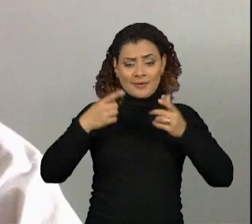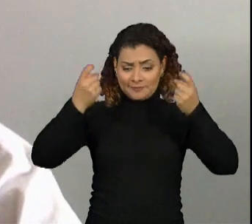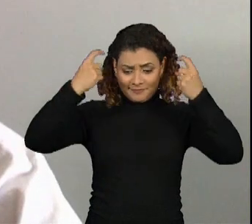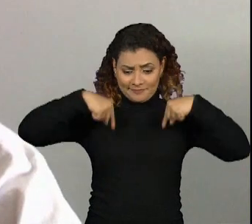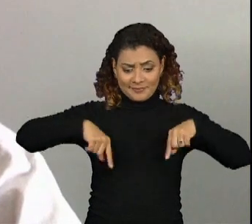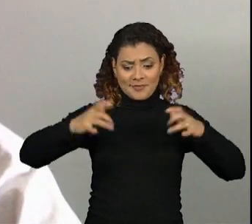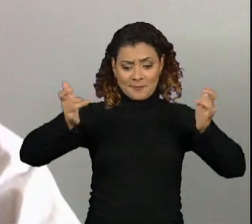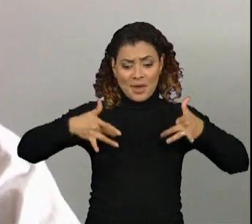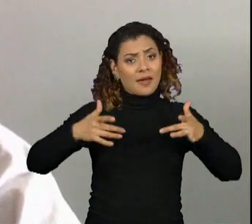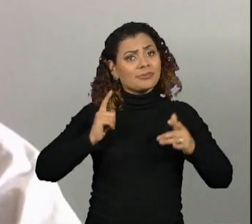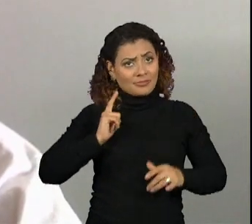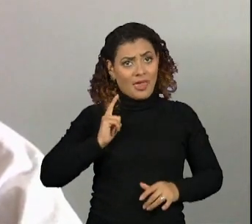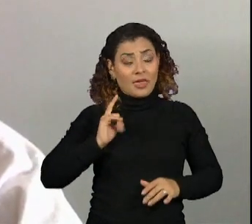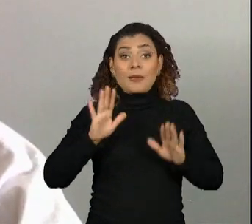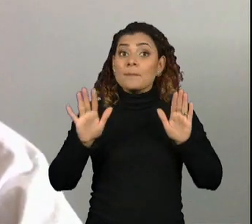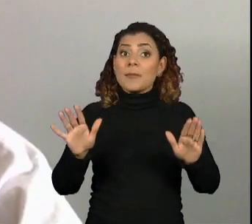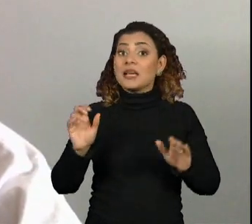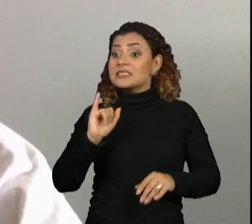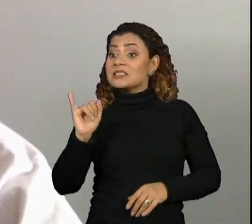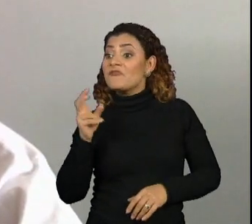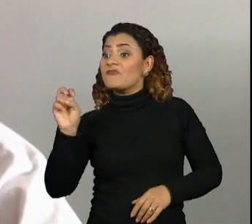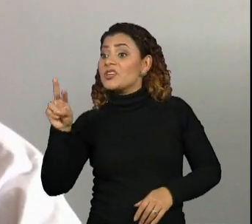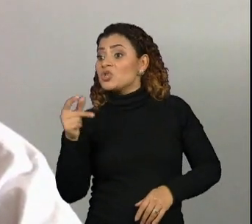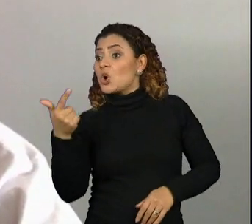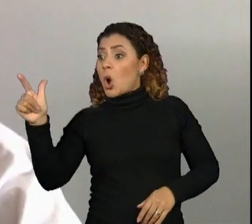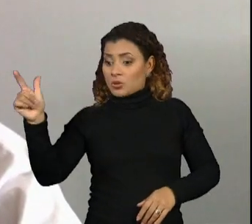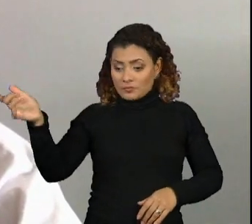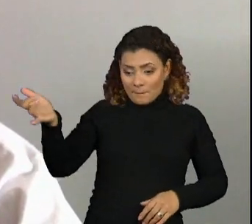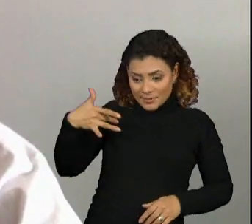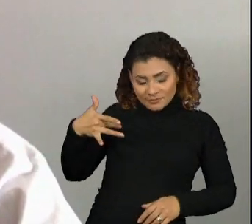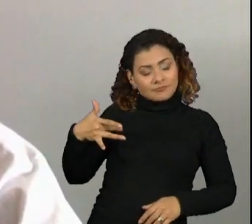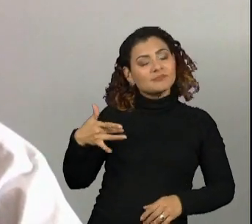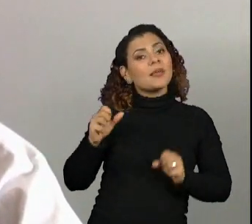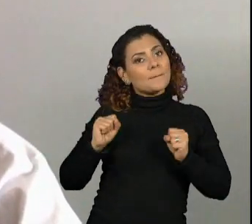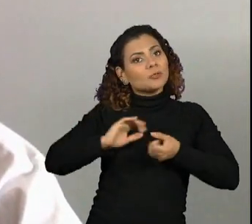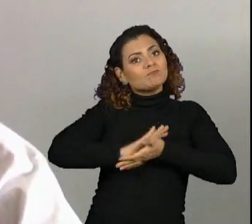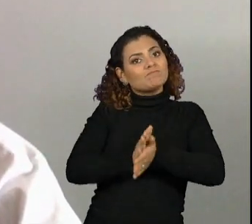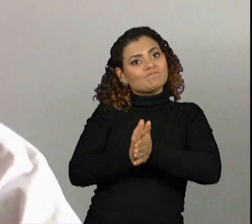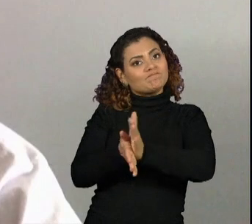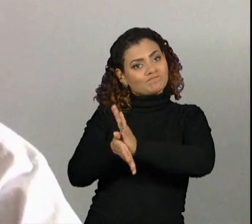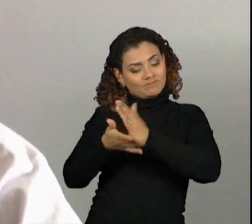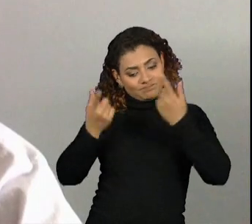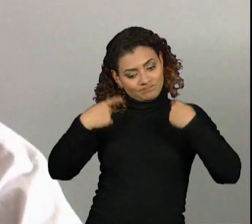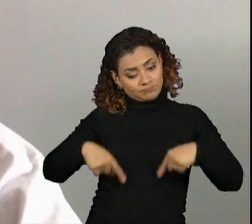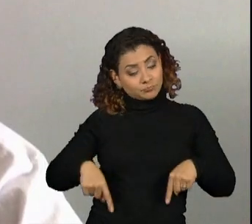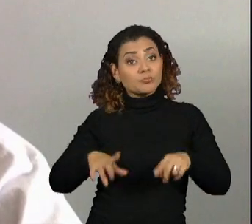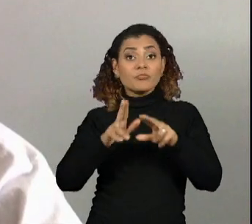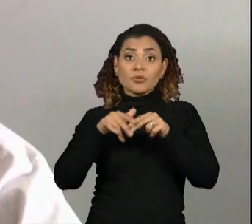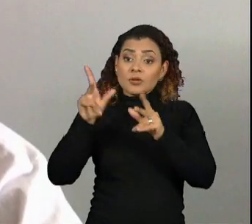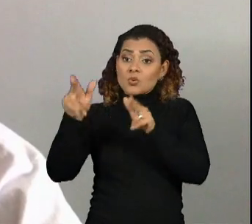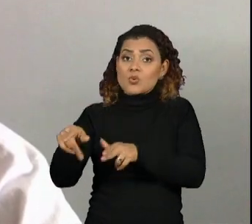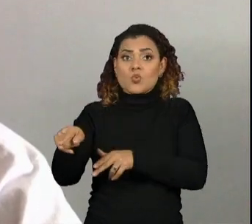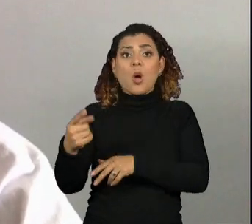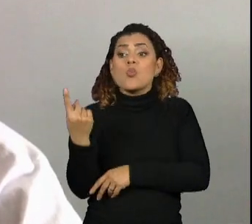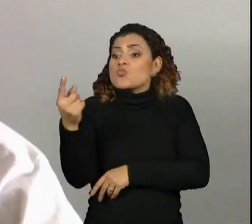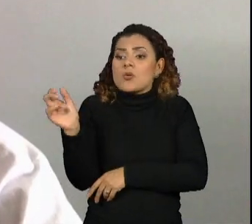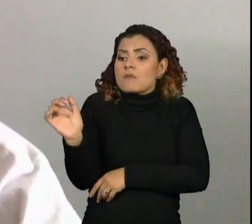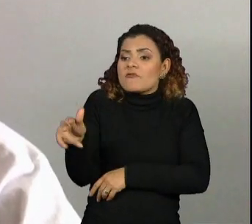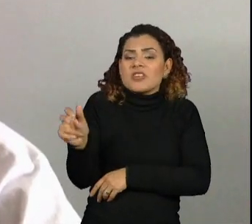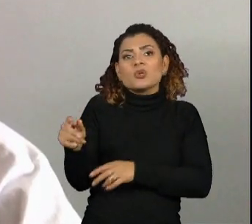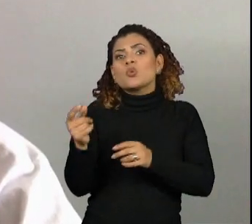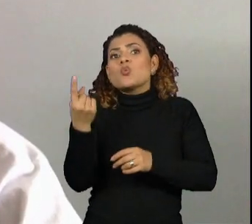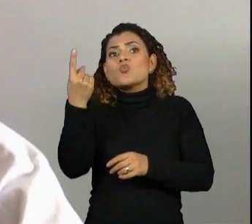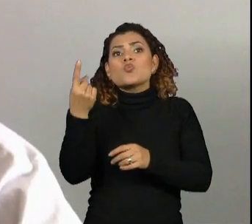para o mundo inteiro, né? Mas a gente tem outros, nosso avanço em termos de transporte,